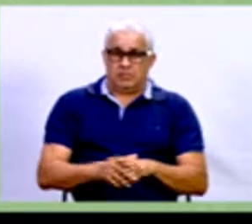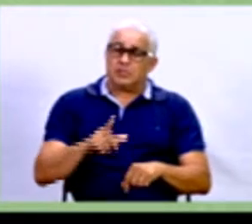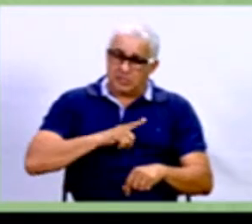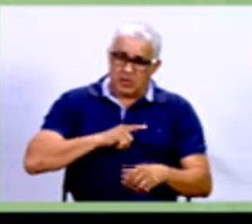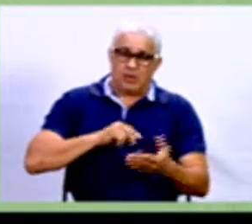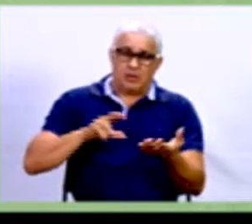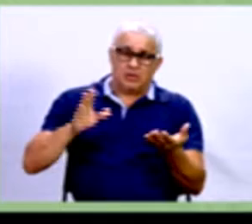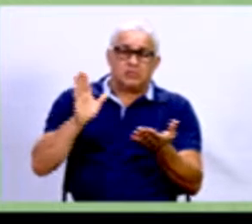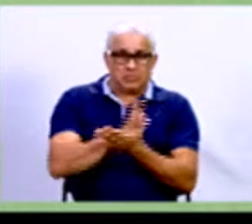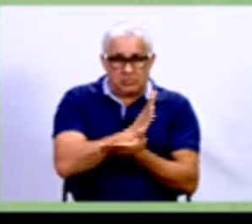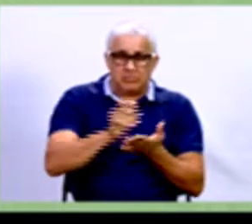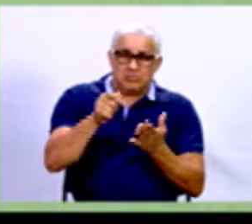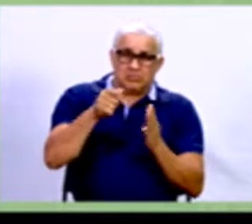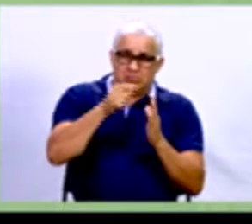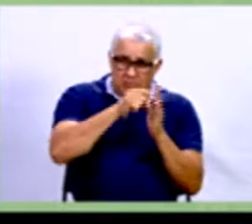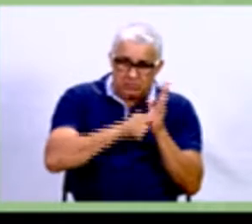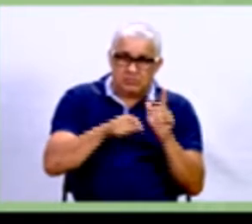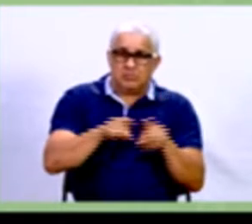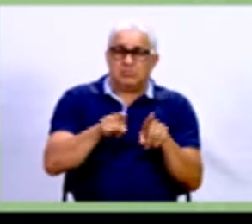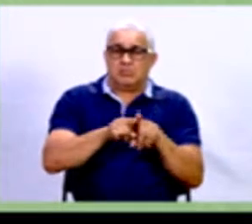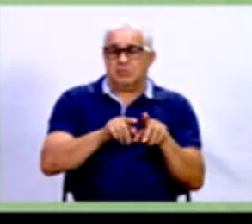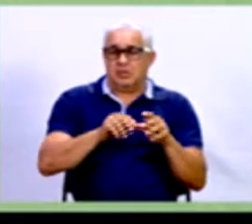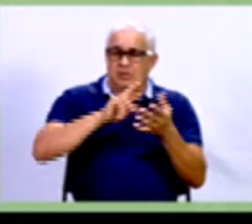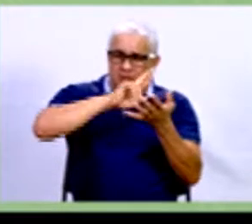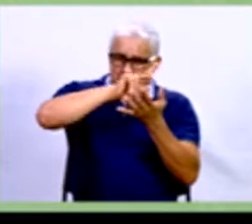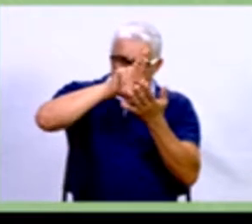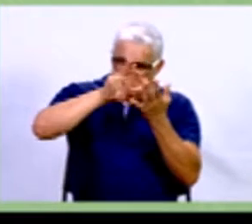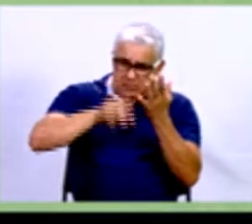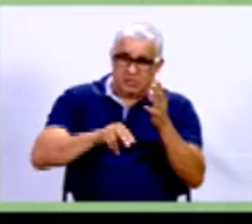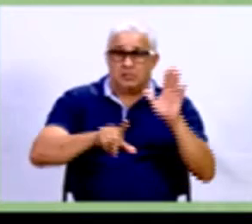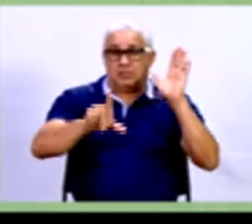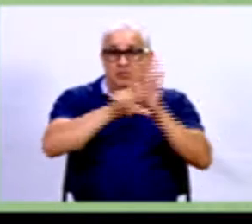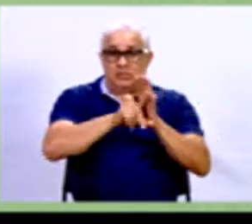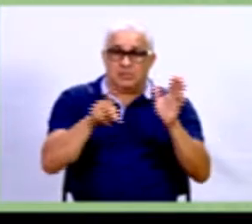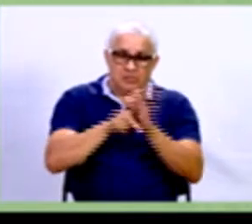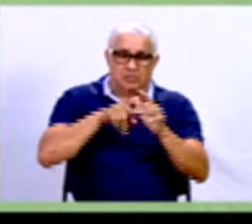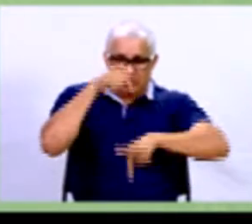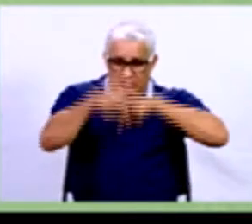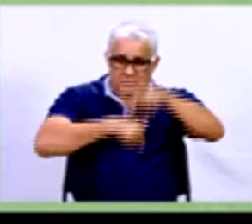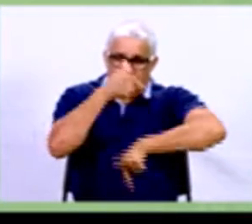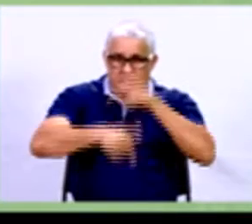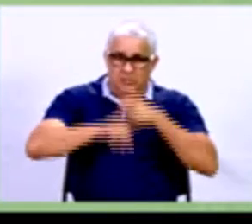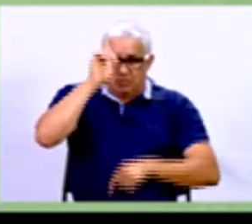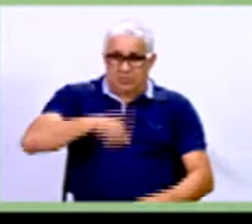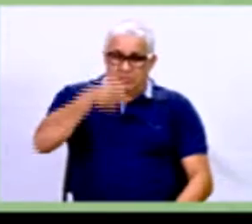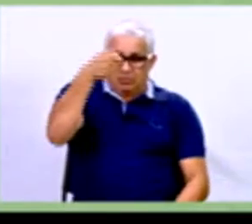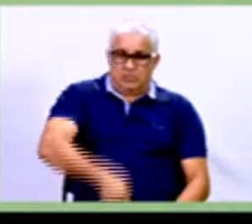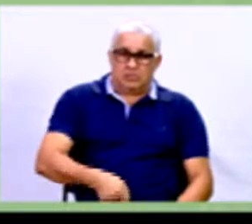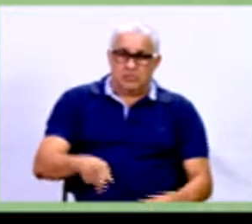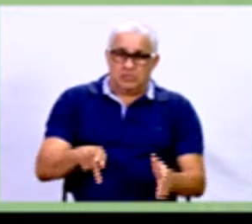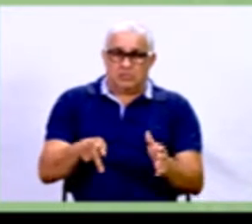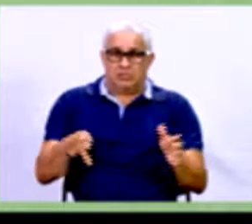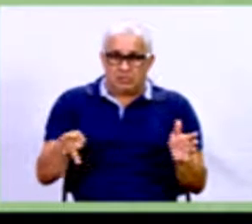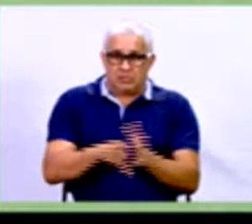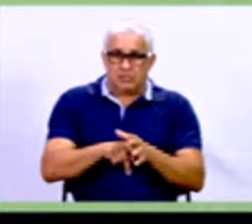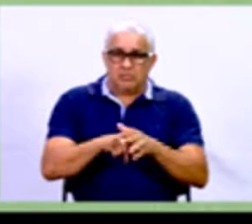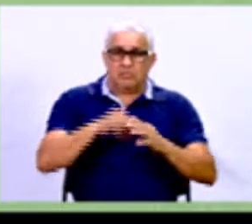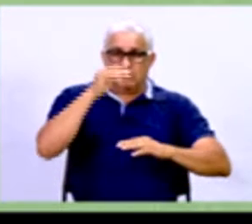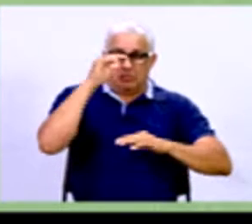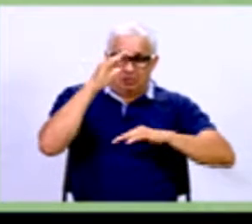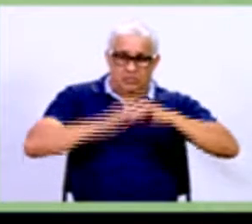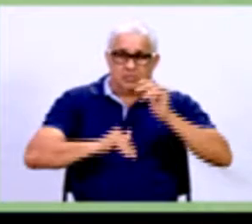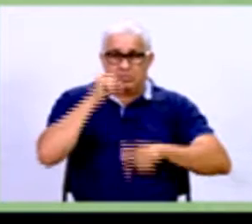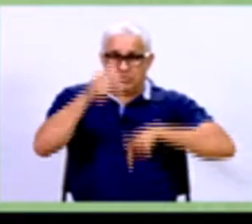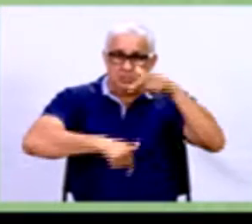existem alguns artigos, alguns incisos que falam a respeito de leis do trabalhador, direitos e obrigações do trabalhador. A partir